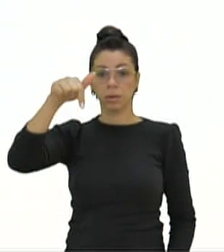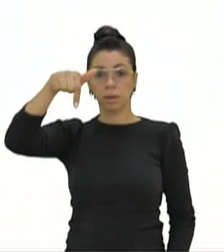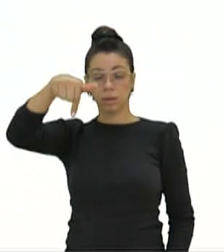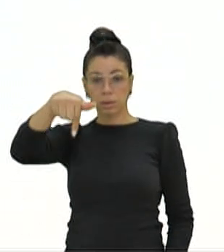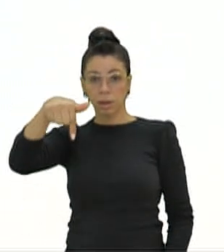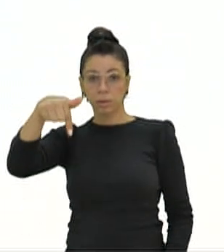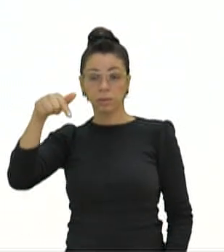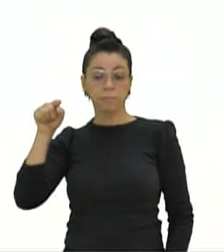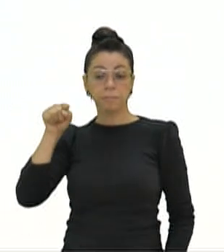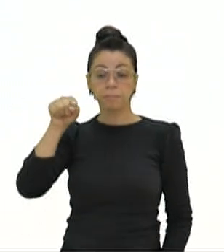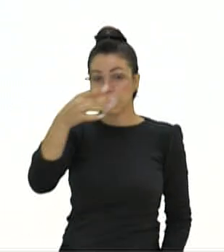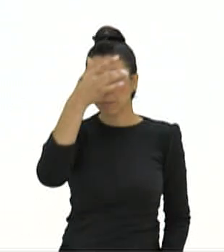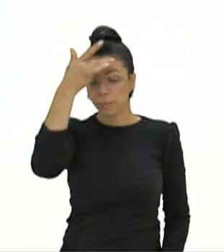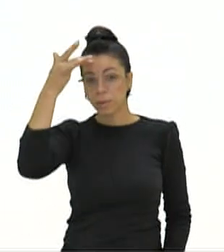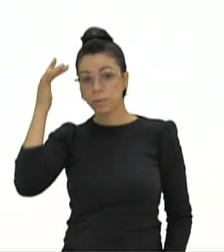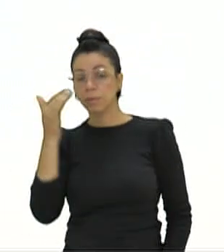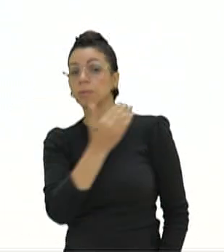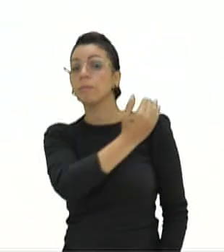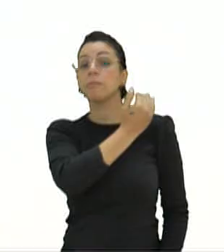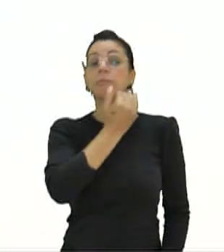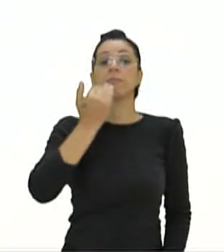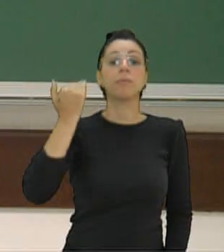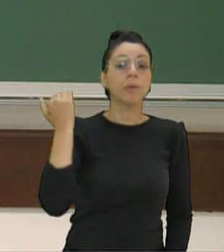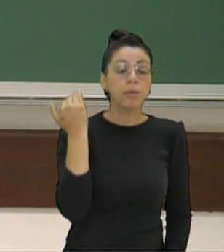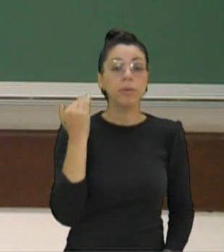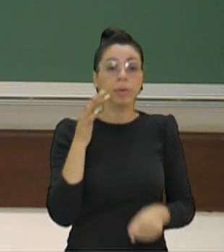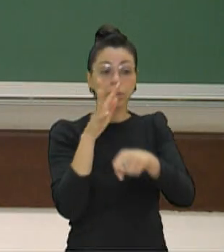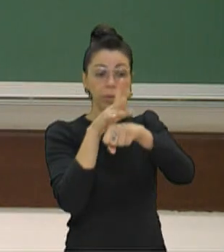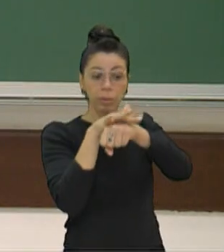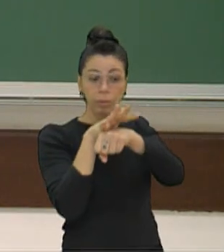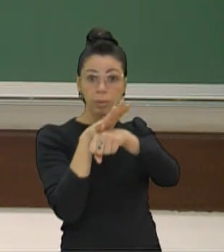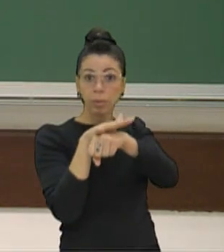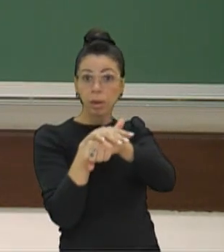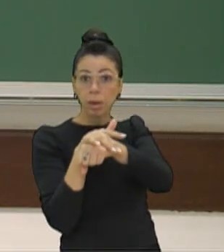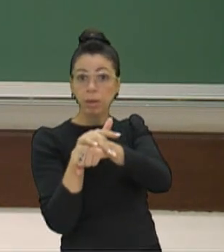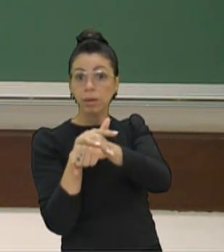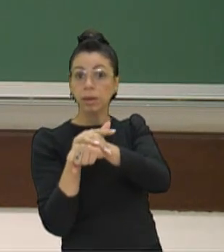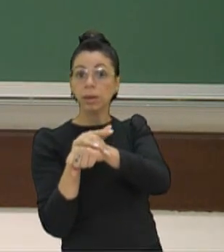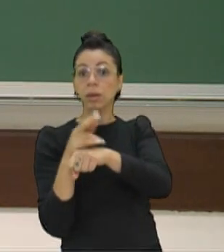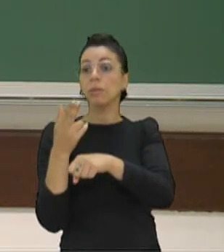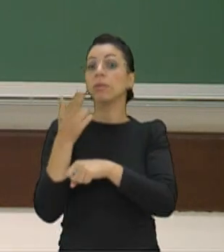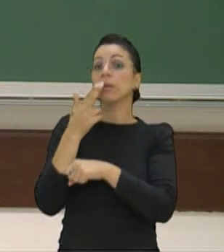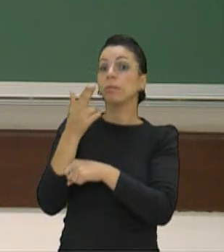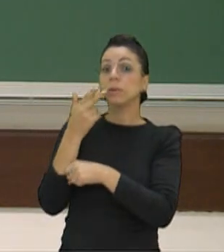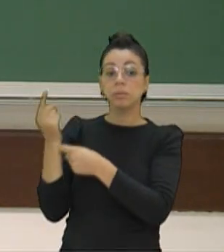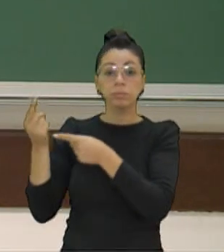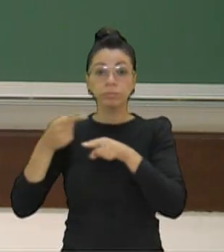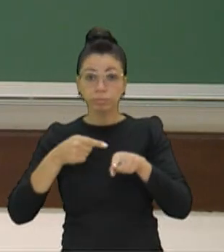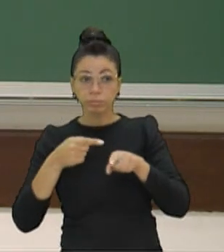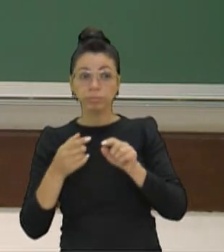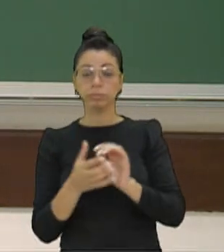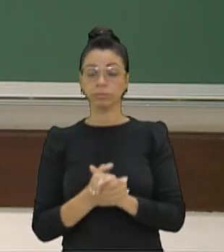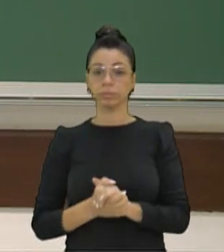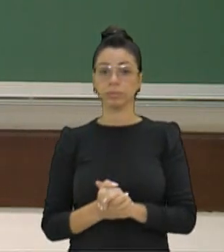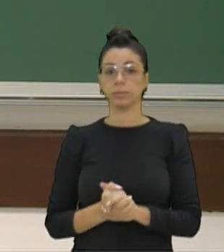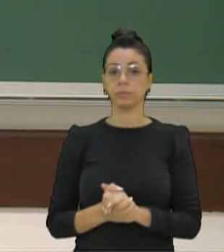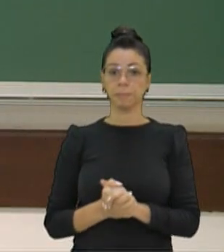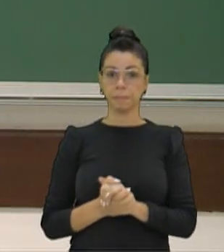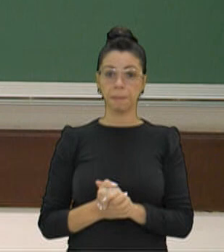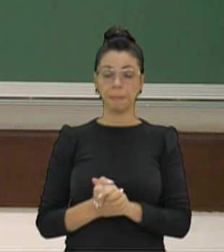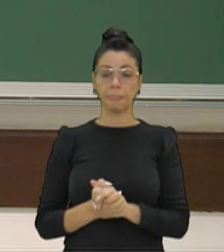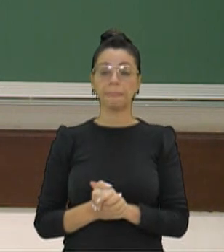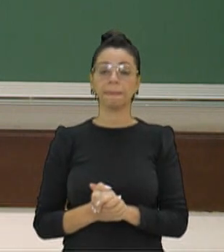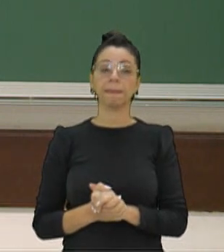a alguma doença que foi agravada, provocada pelo tabagismo, tá? Então, neste site, vocês podem consultar